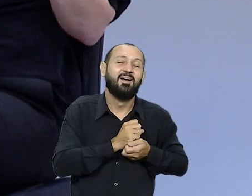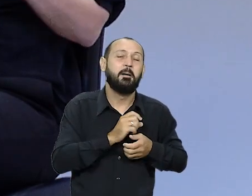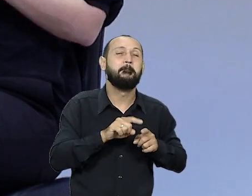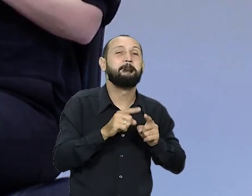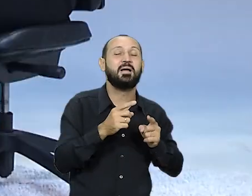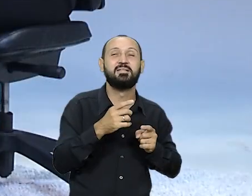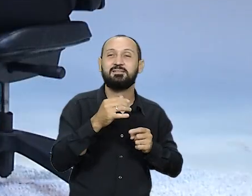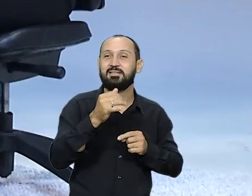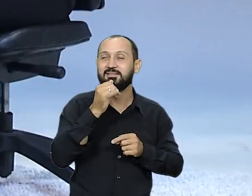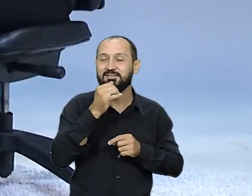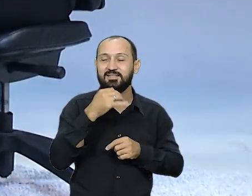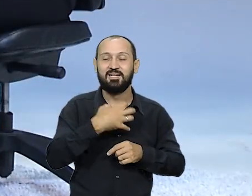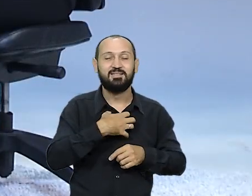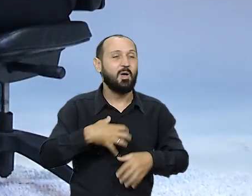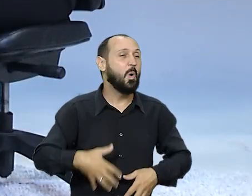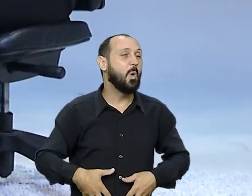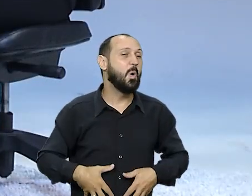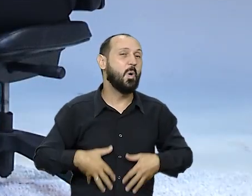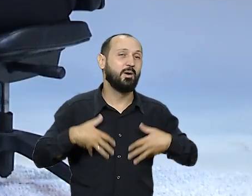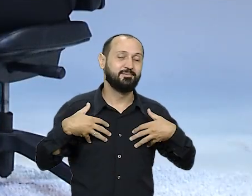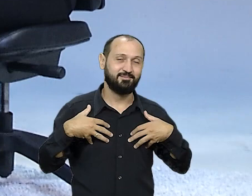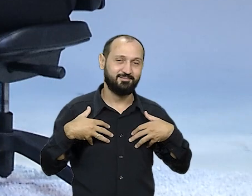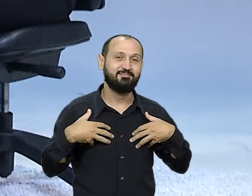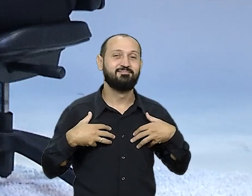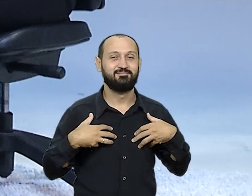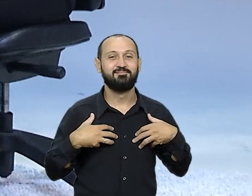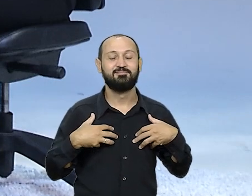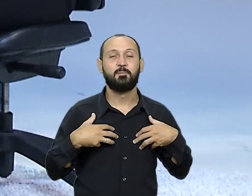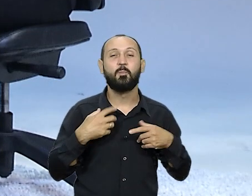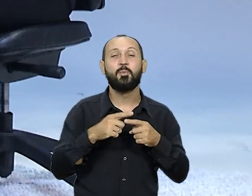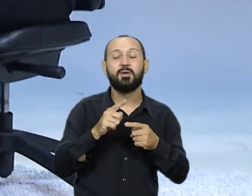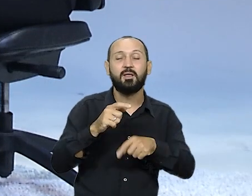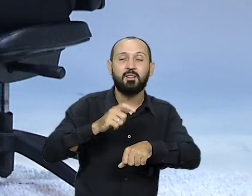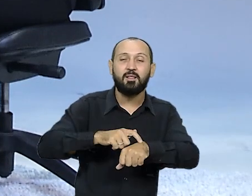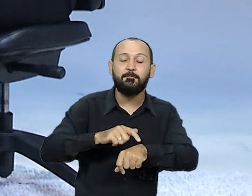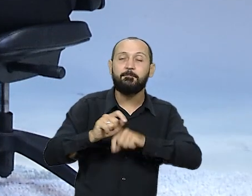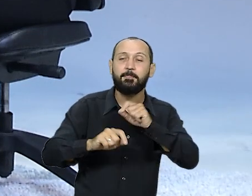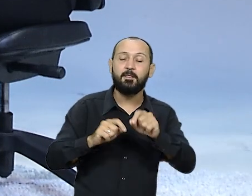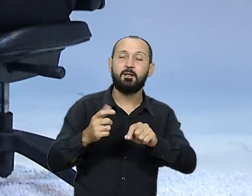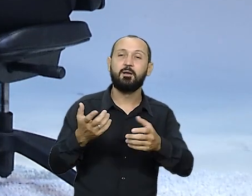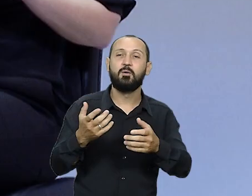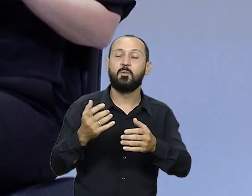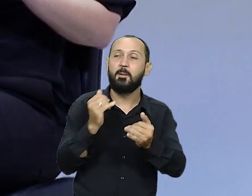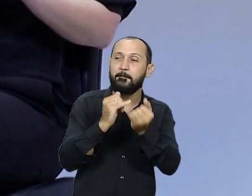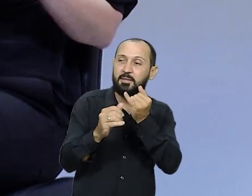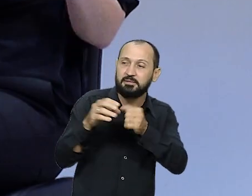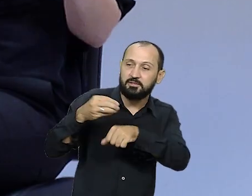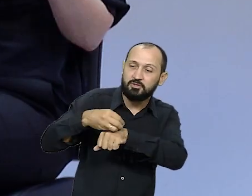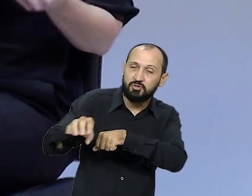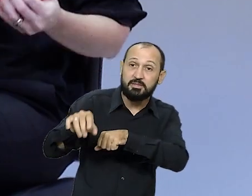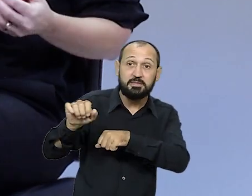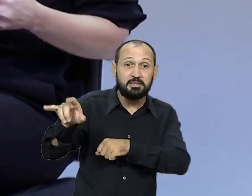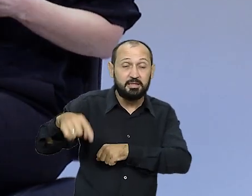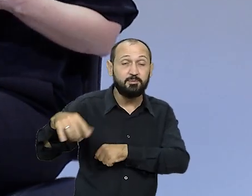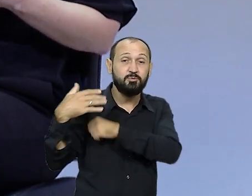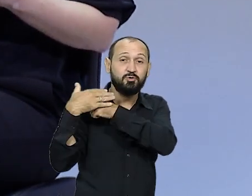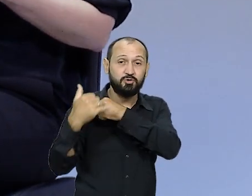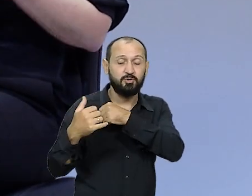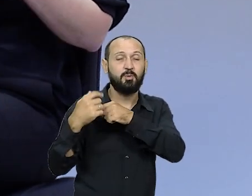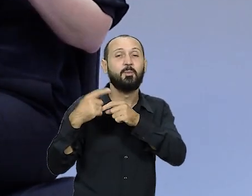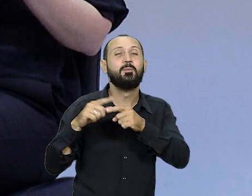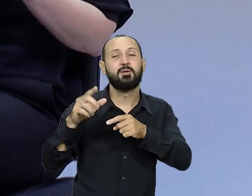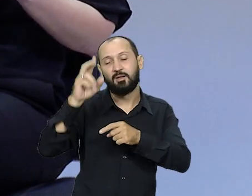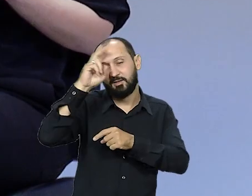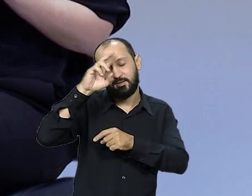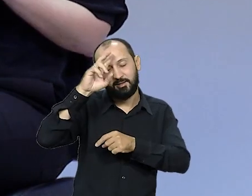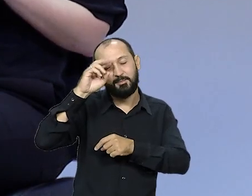por um lado apertadinho, mas fica muito orgulhoso, porque você acabou deixando um pouquinho de você ali. Se aquela